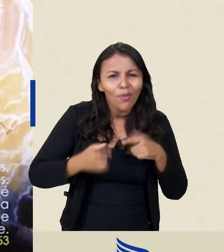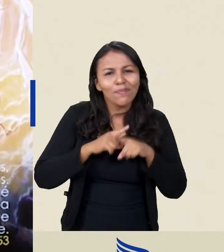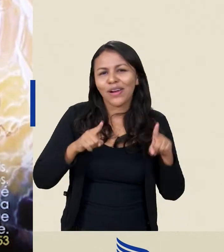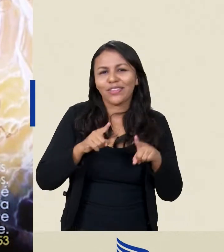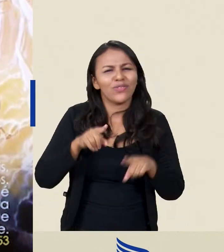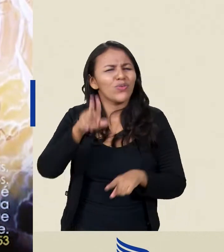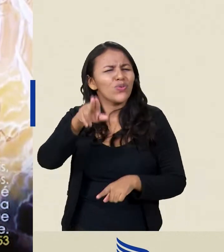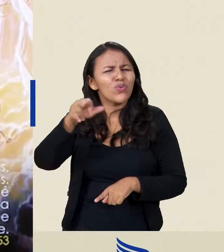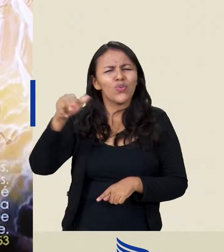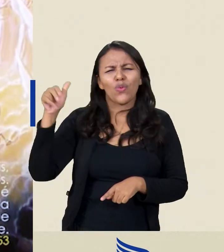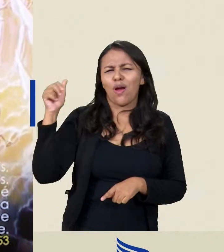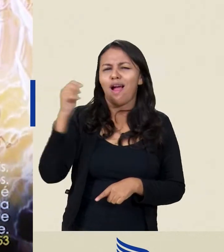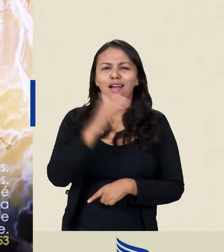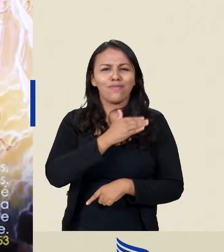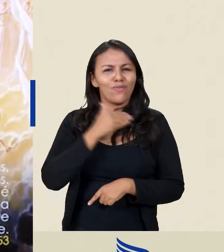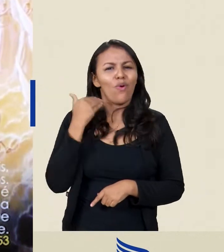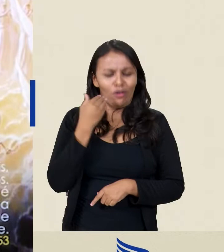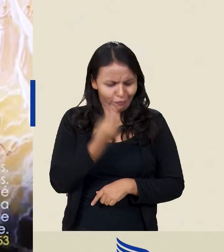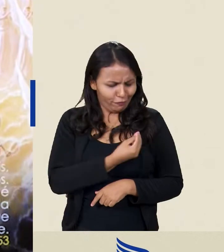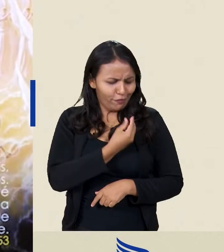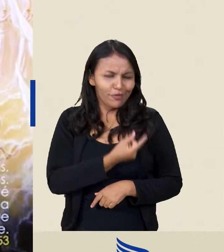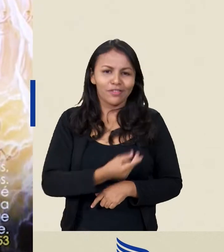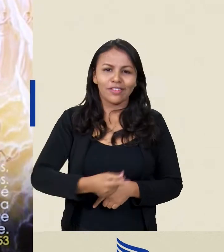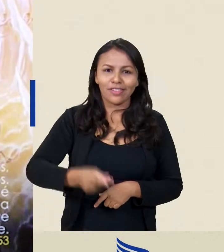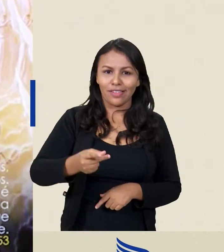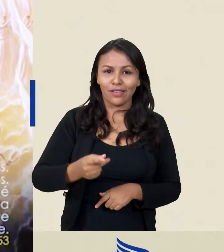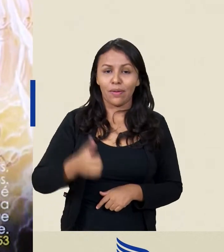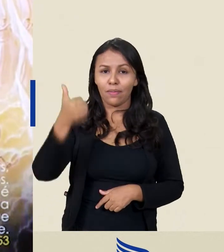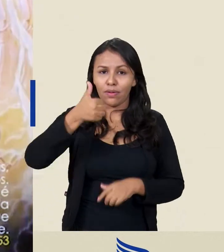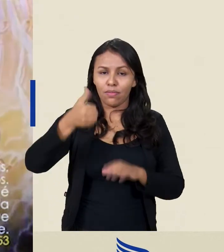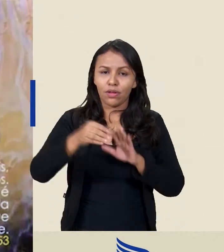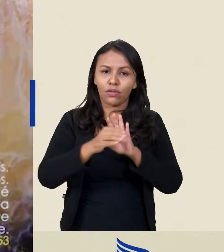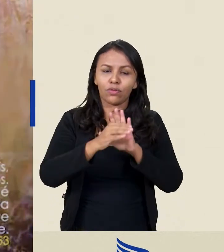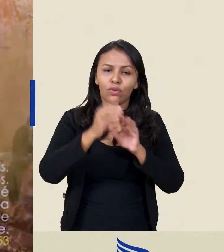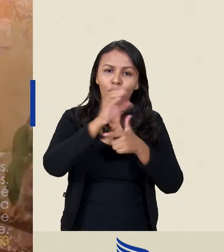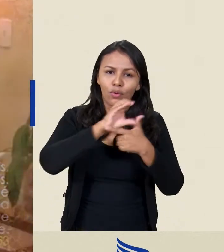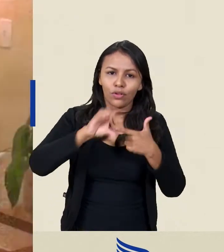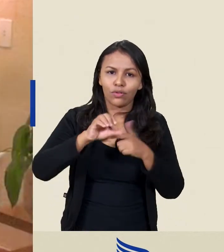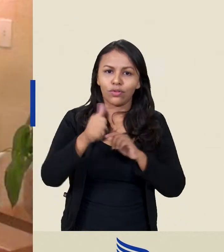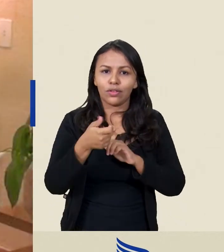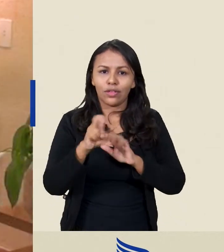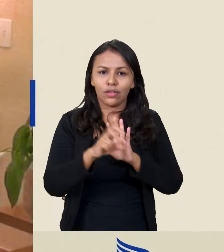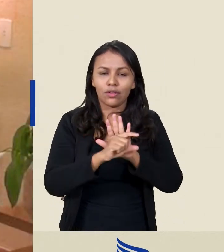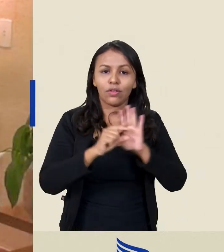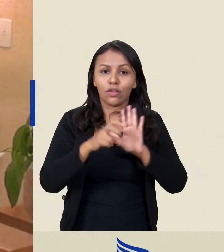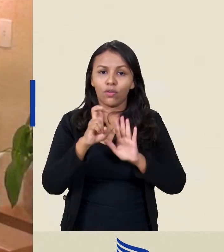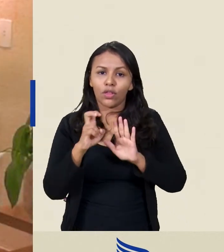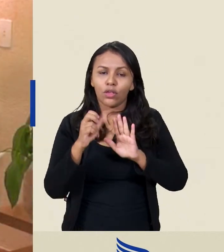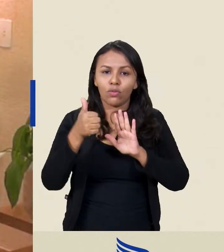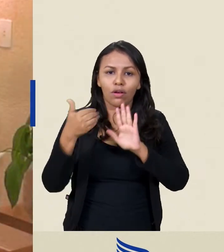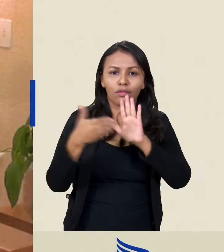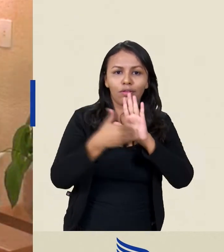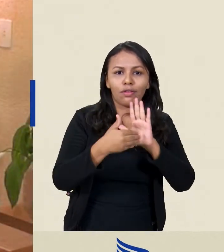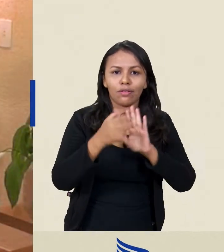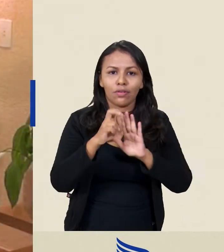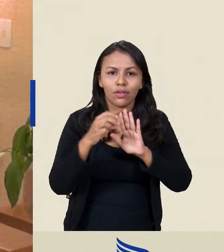imortalidade. 1 Coríntios 15, 51 a 53. O que é ressurreição?